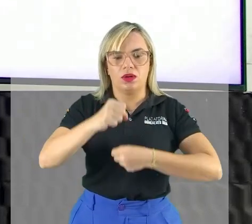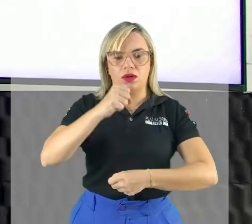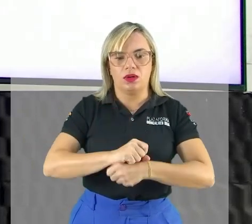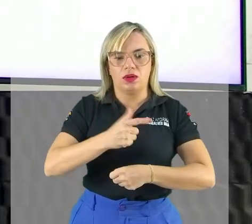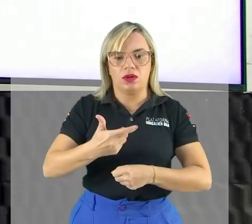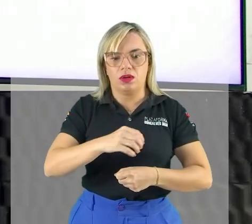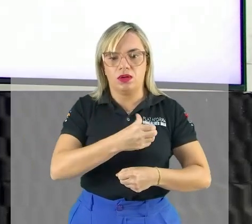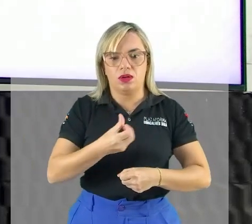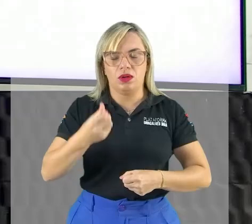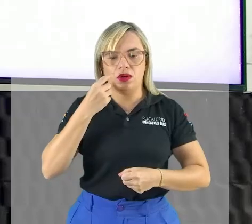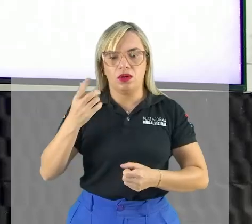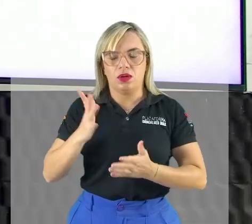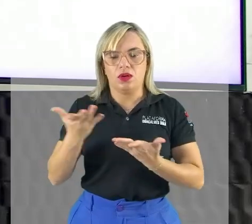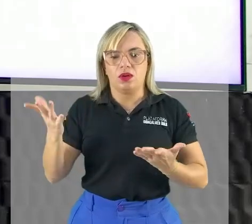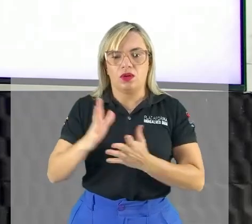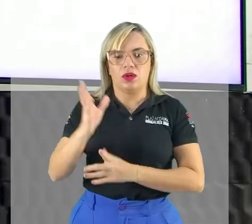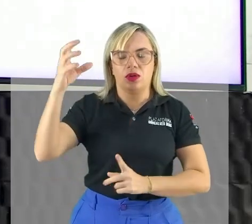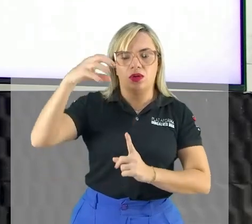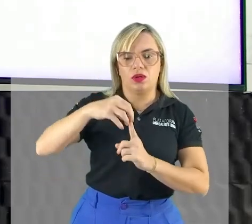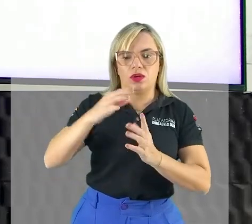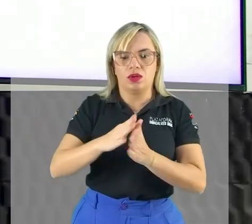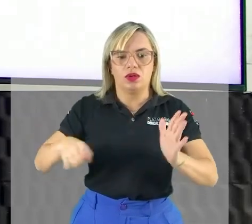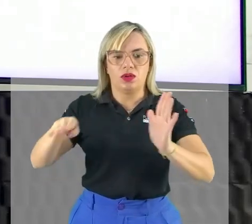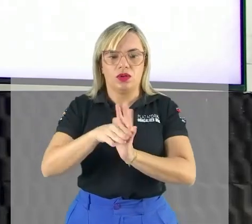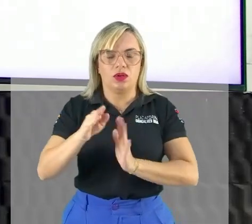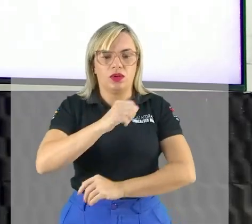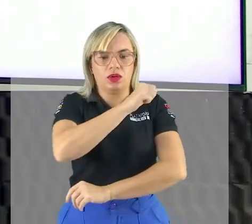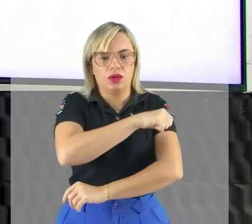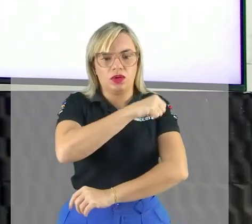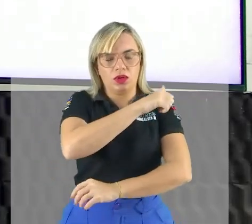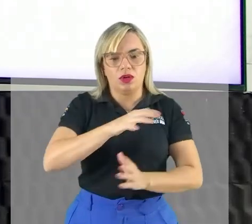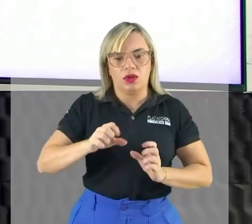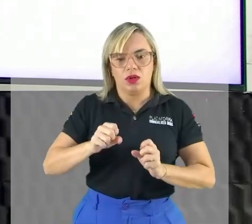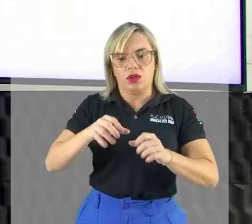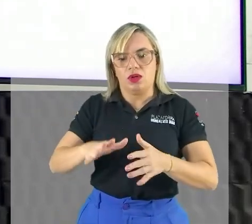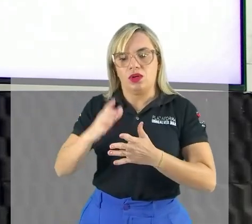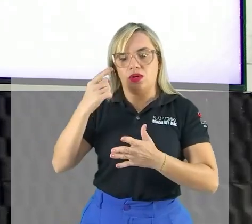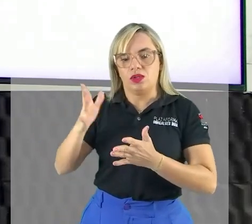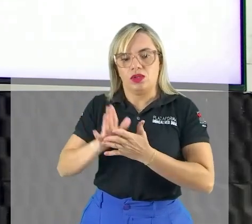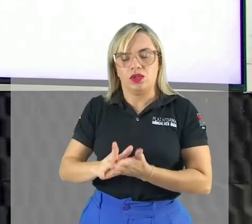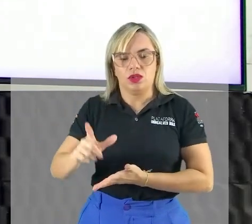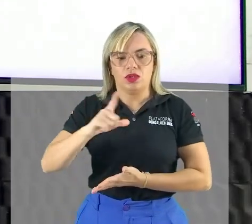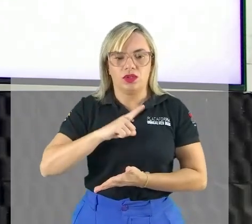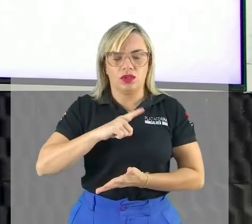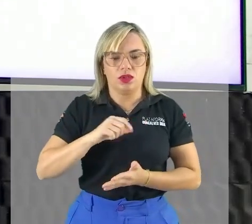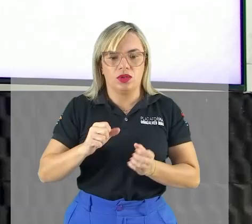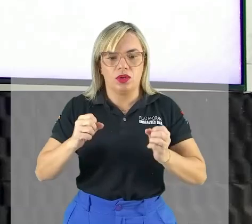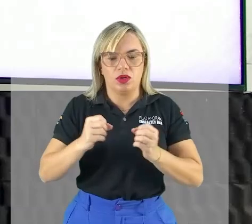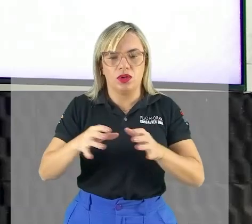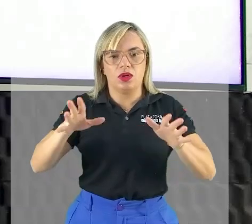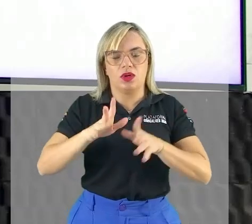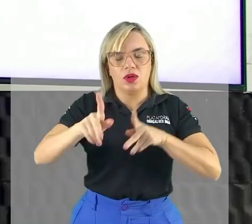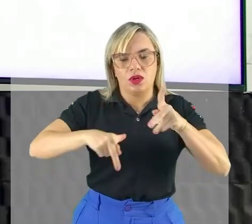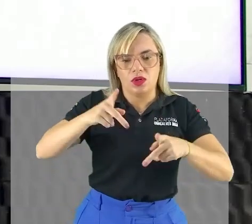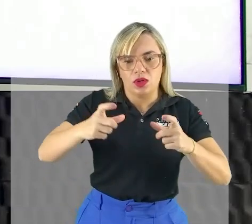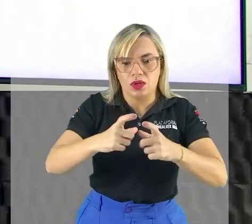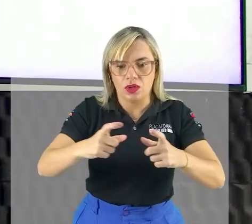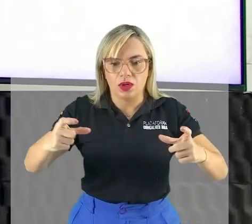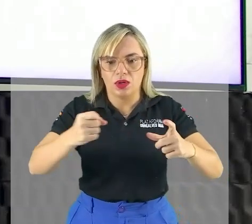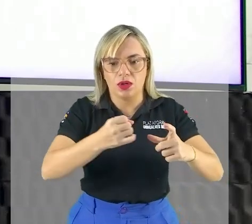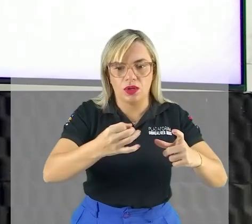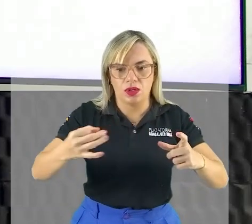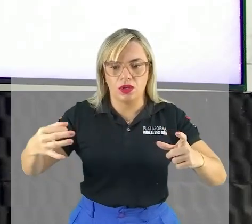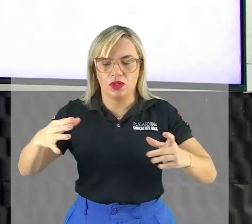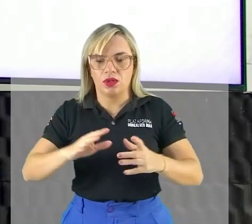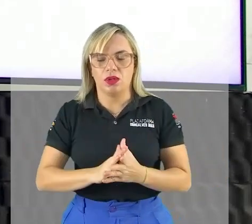2016 quando a corte chegou ao Rio de Janeiro a colônia tinha acabado de passar por uma explosão populacional